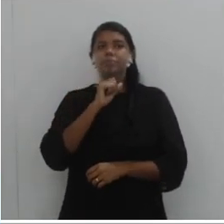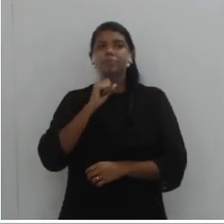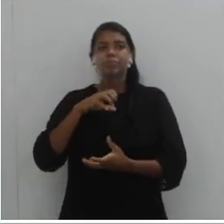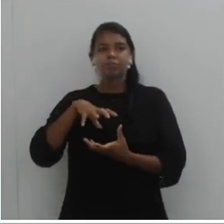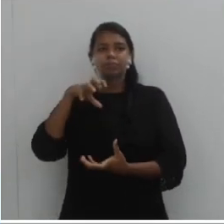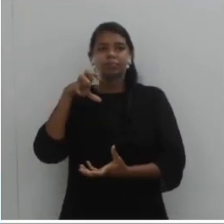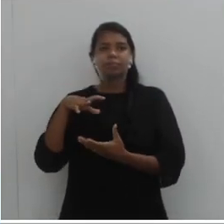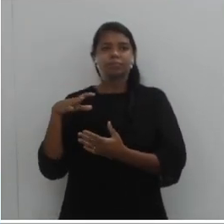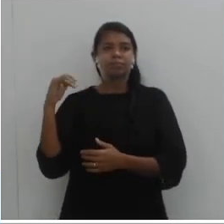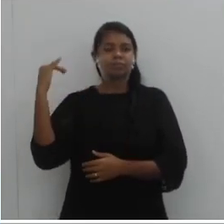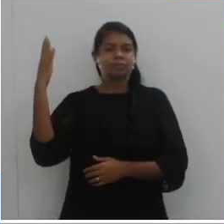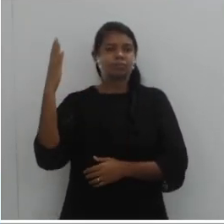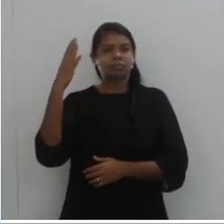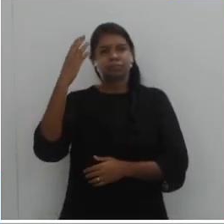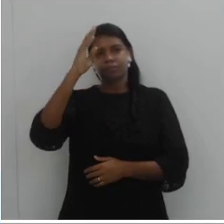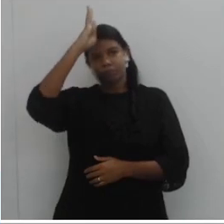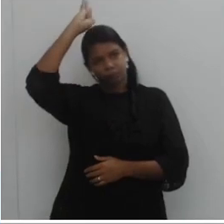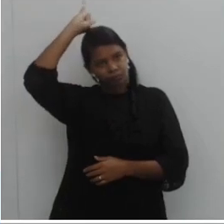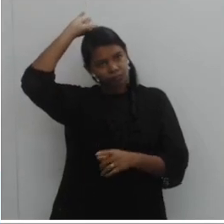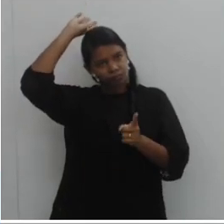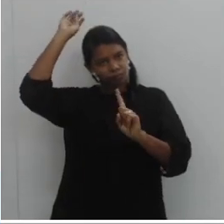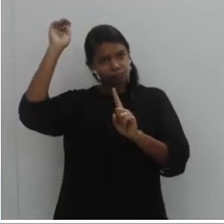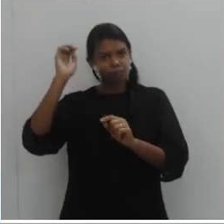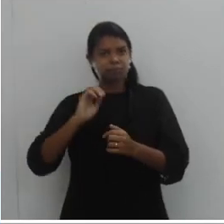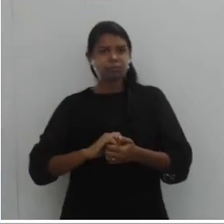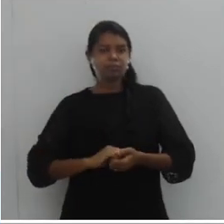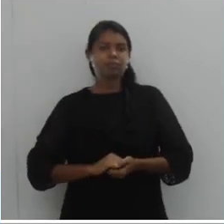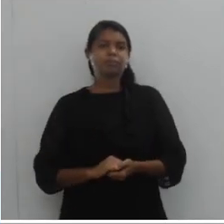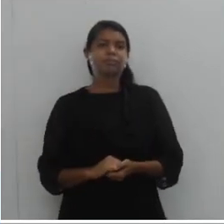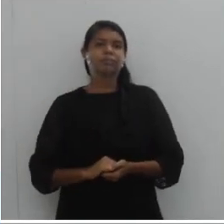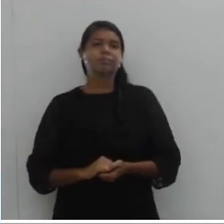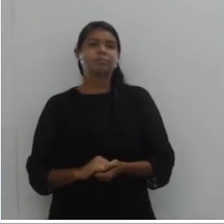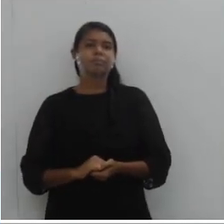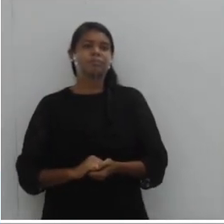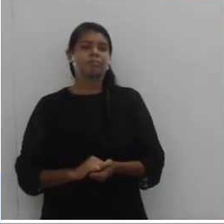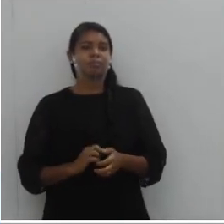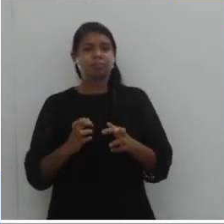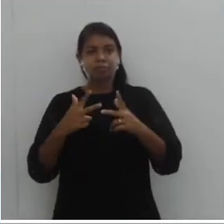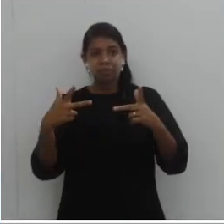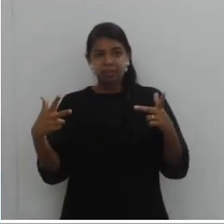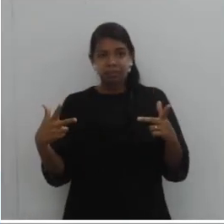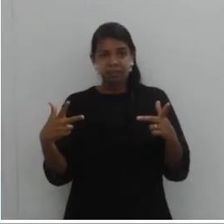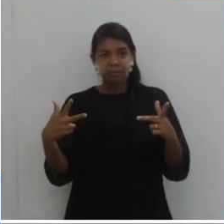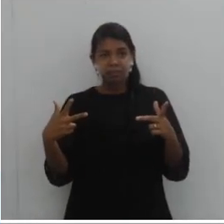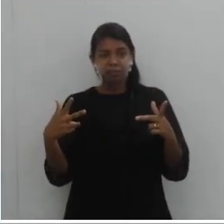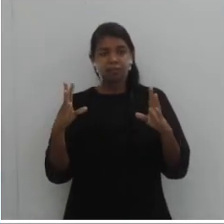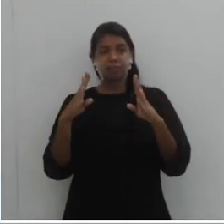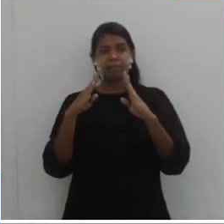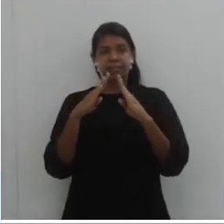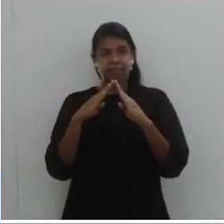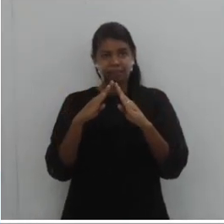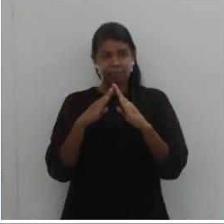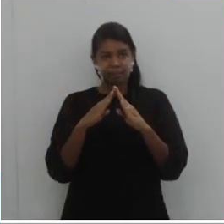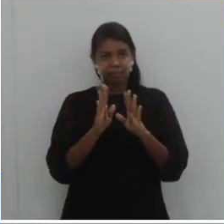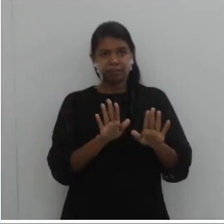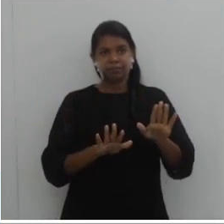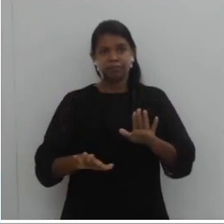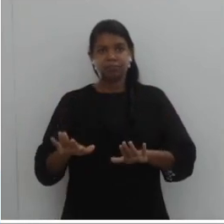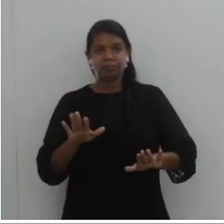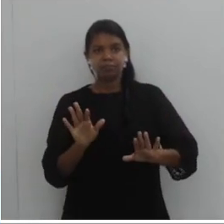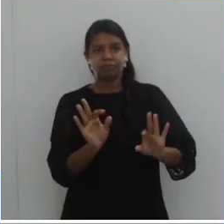Roma, não. Inclusive, as funções domésticas, e veja aí,